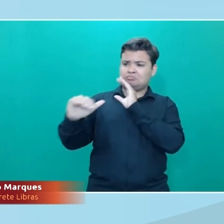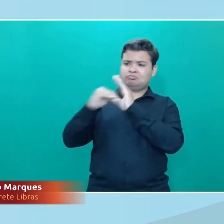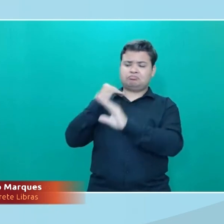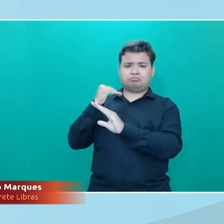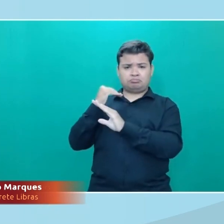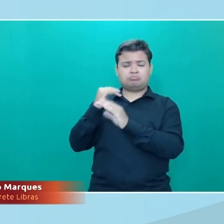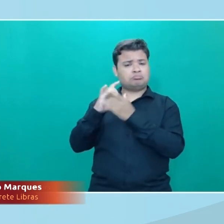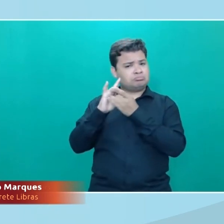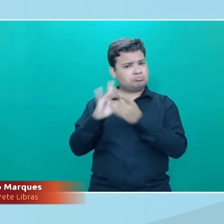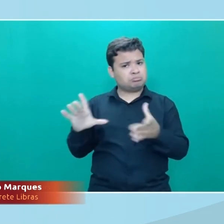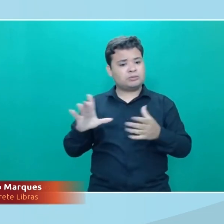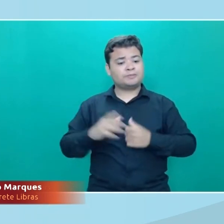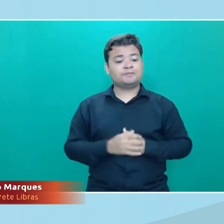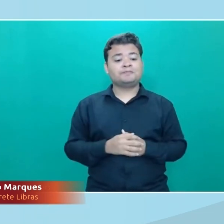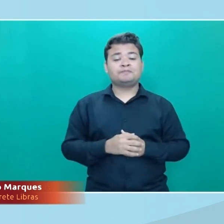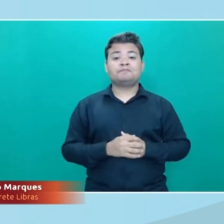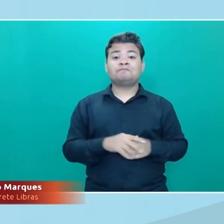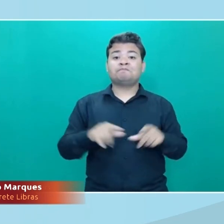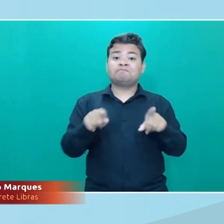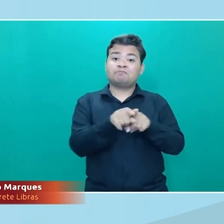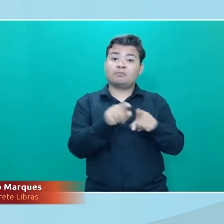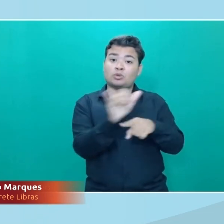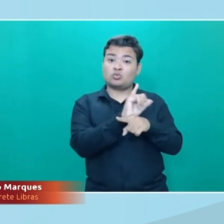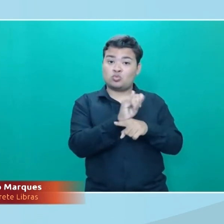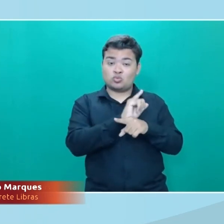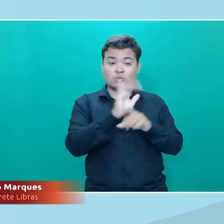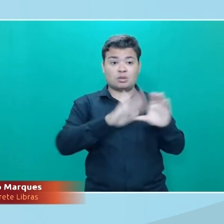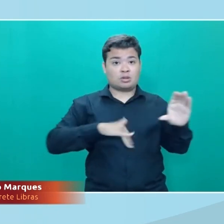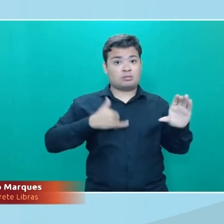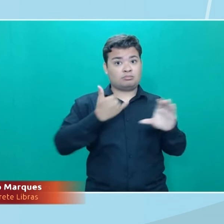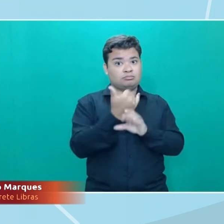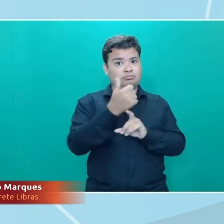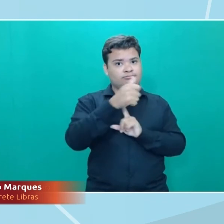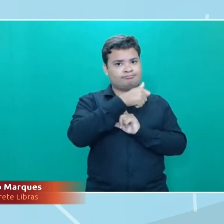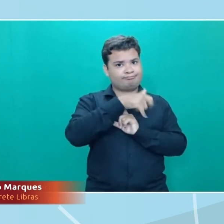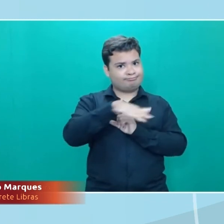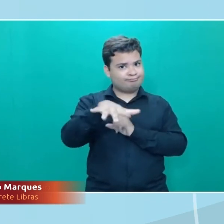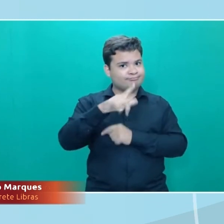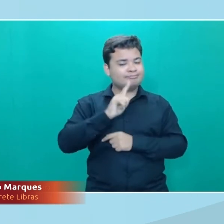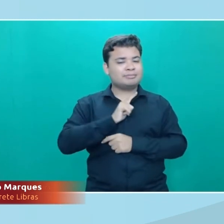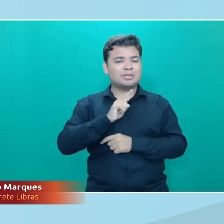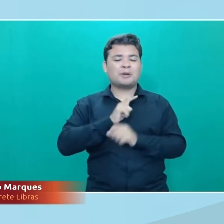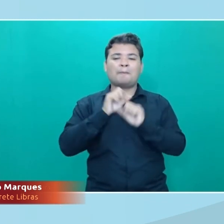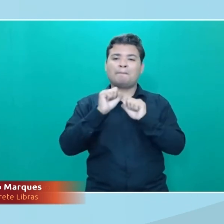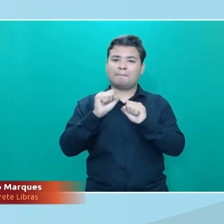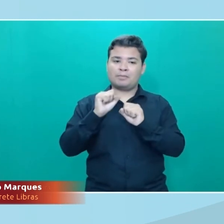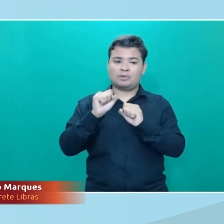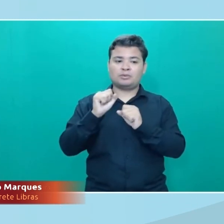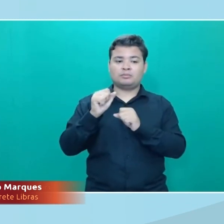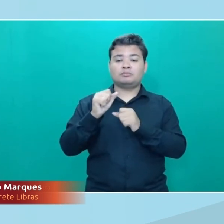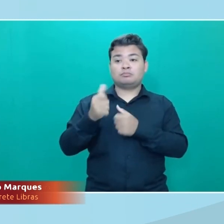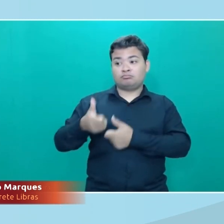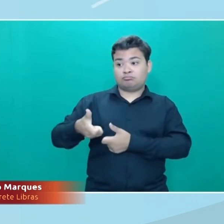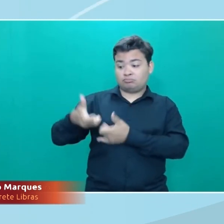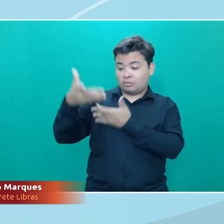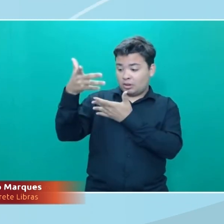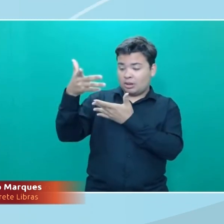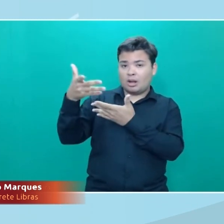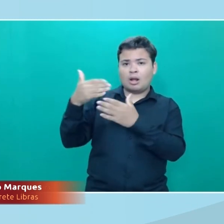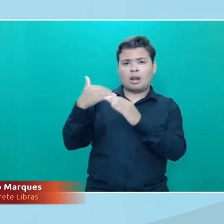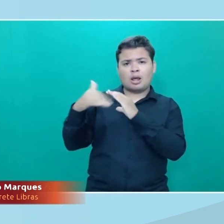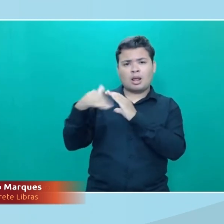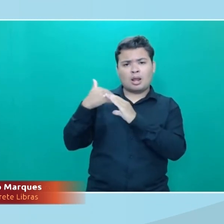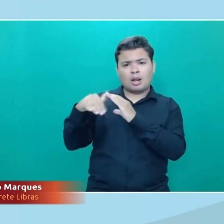gente. Também no canal do YouTube, onde a transmissão ocorre, você pode conversar com a gente pelos comentários, né, pela caixinha